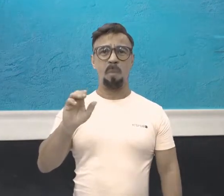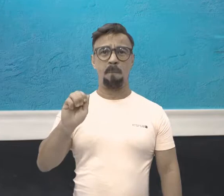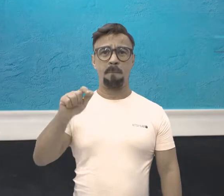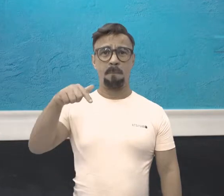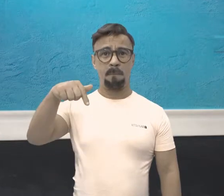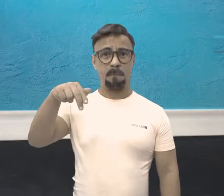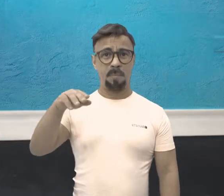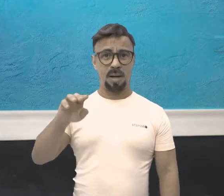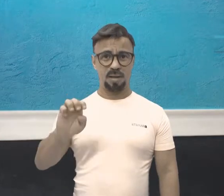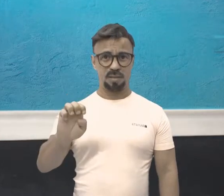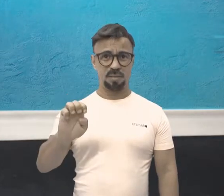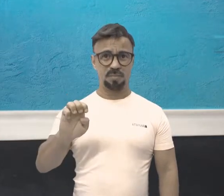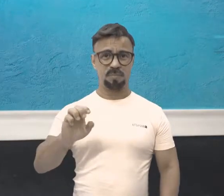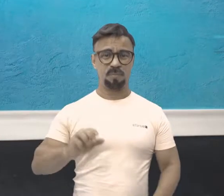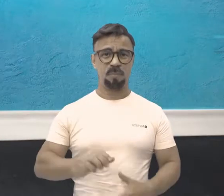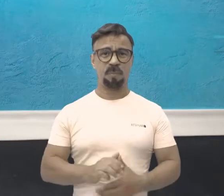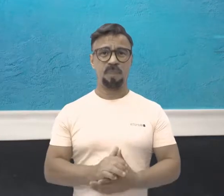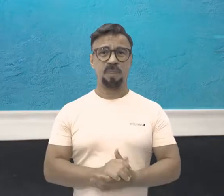virado.